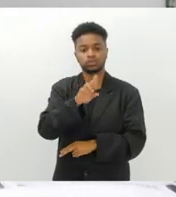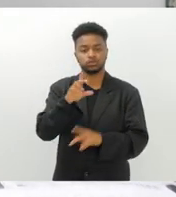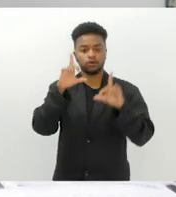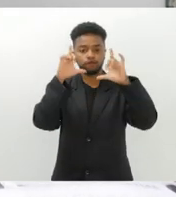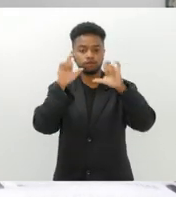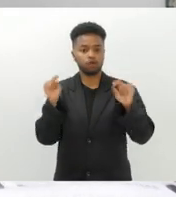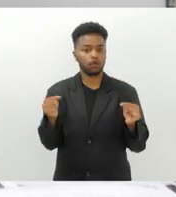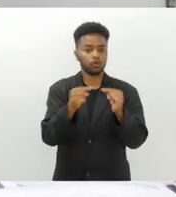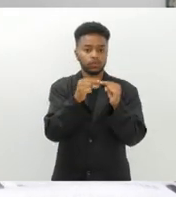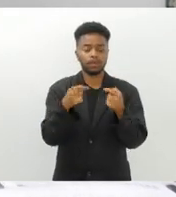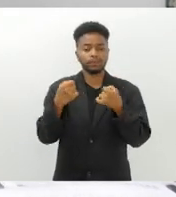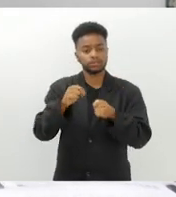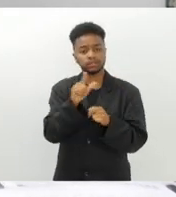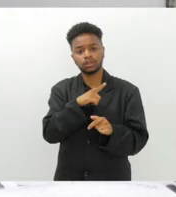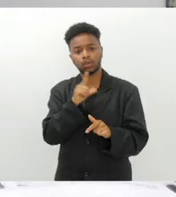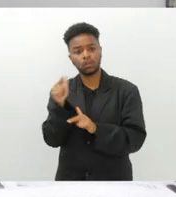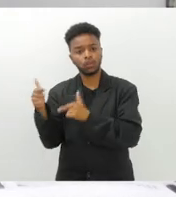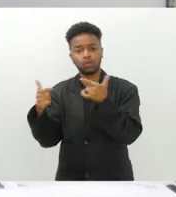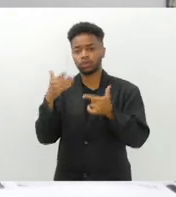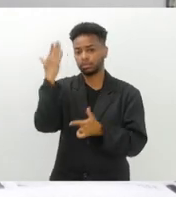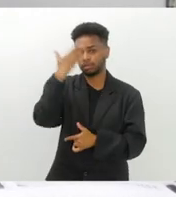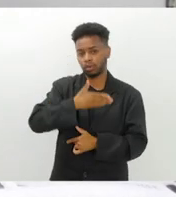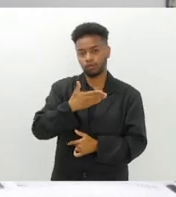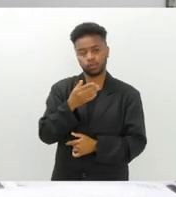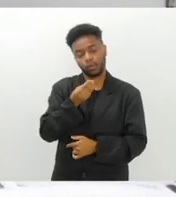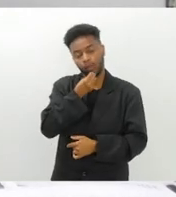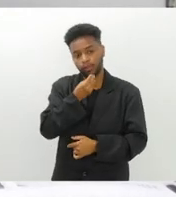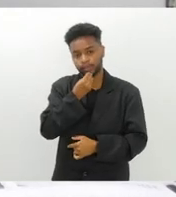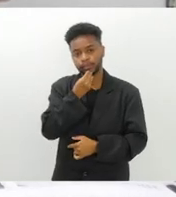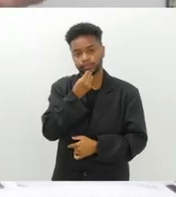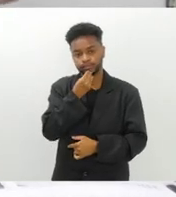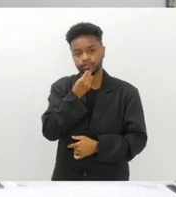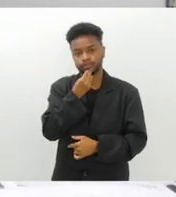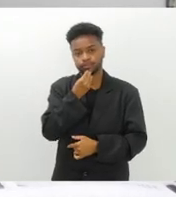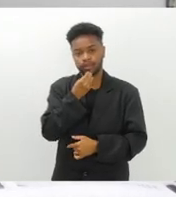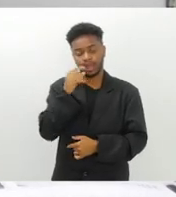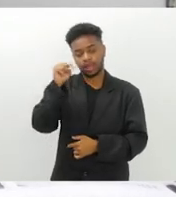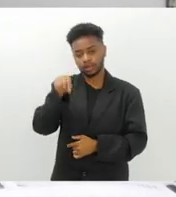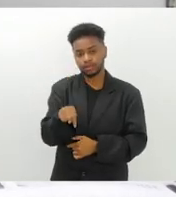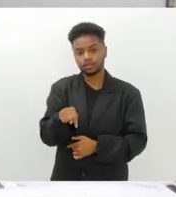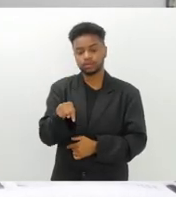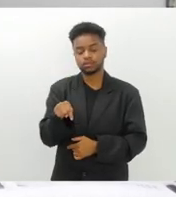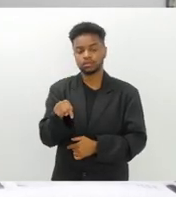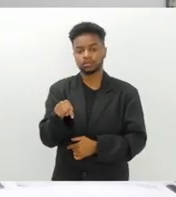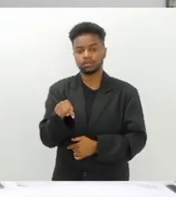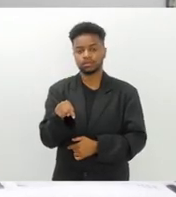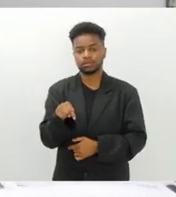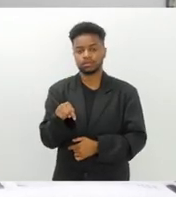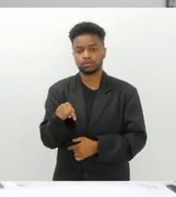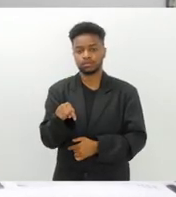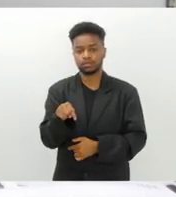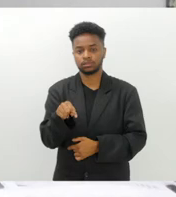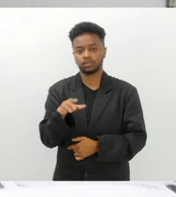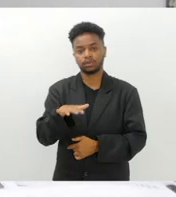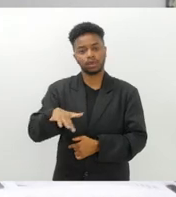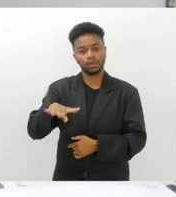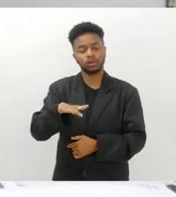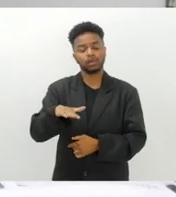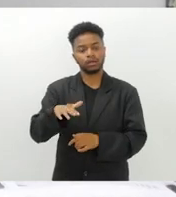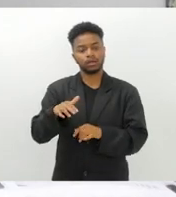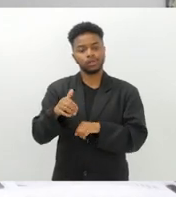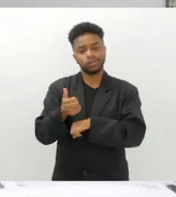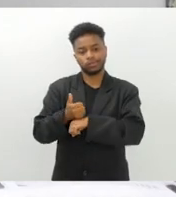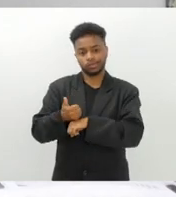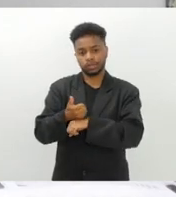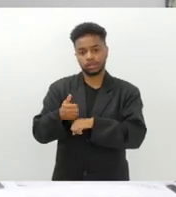várias outras provas. É claro que aqui o setor bolsonarista na